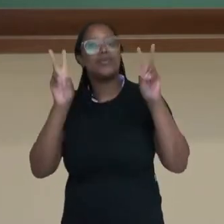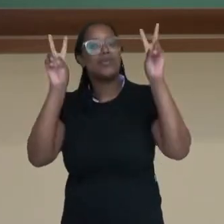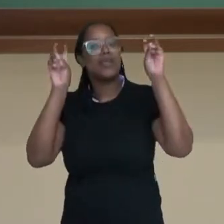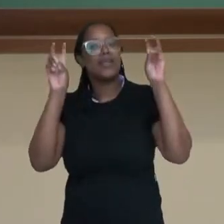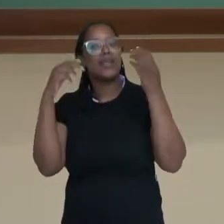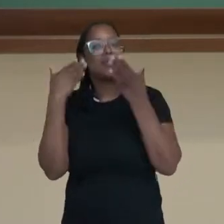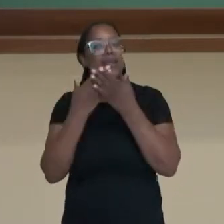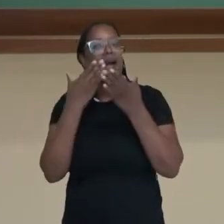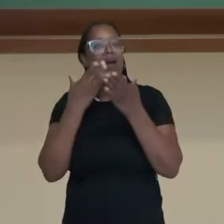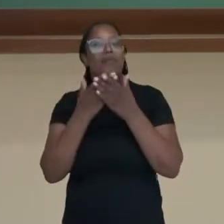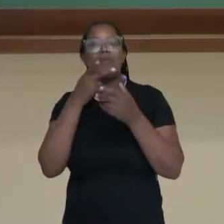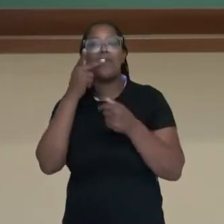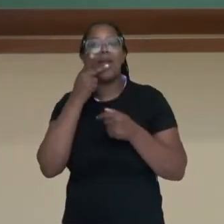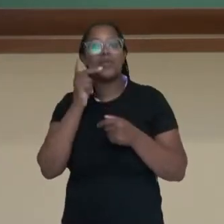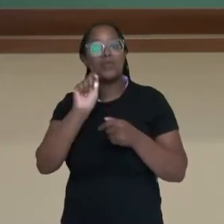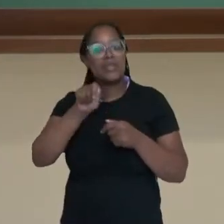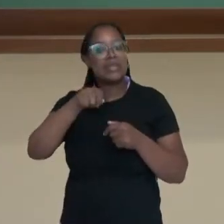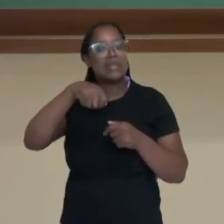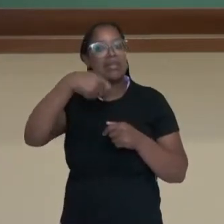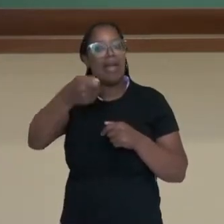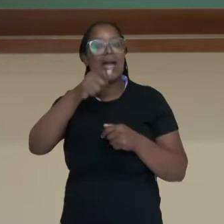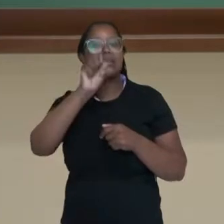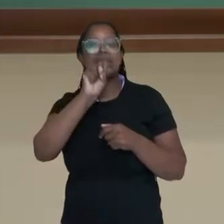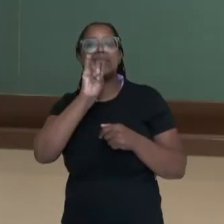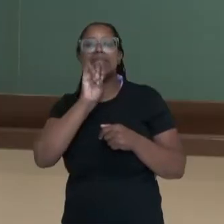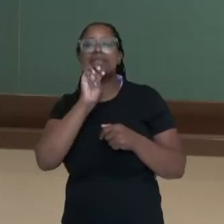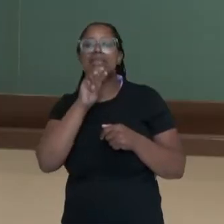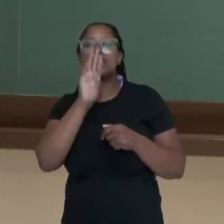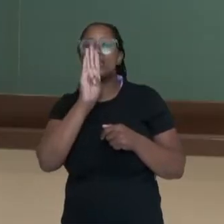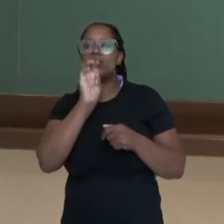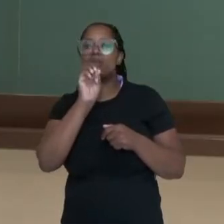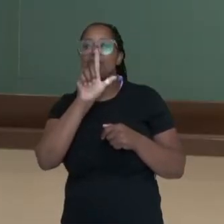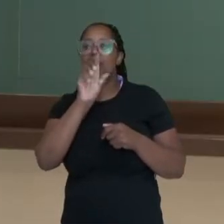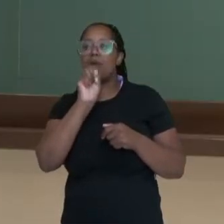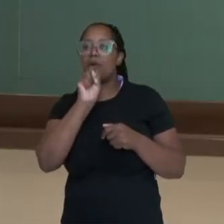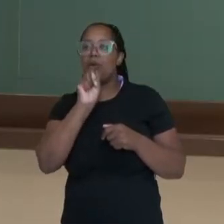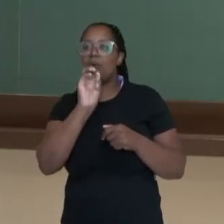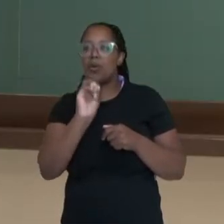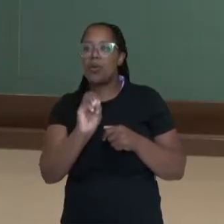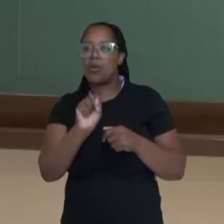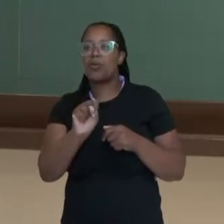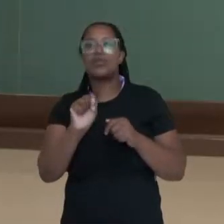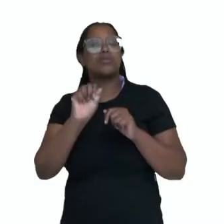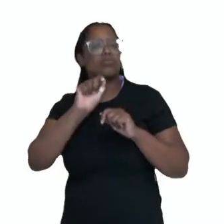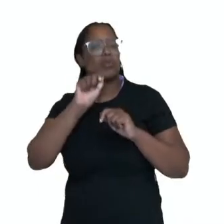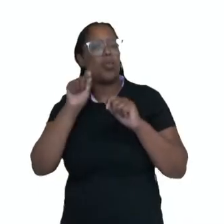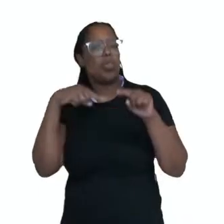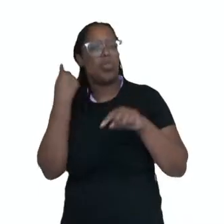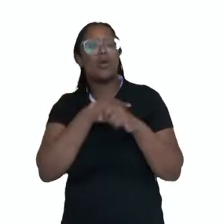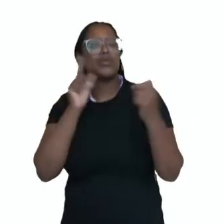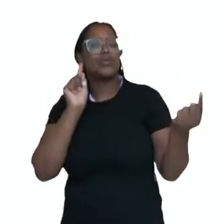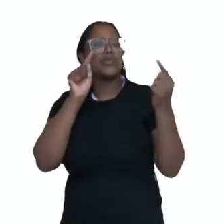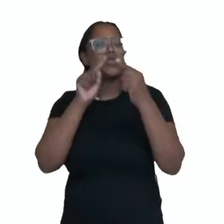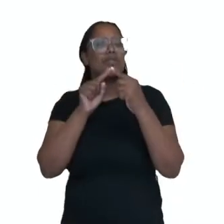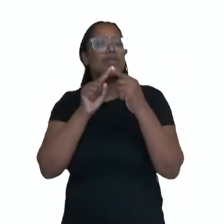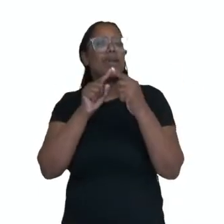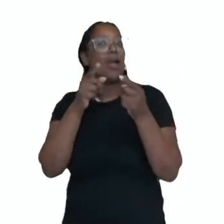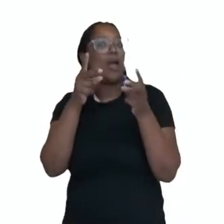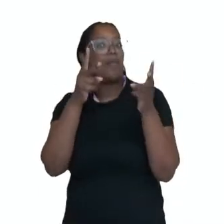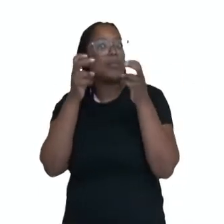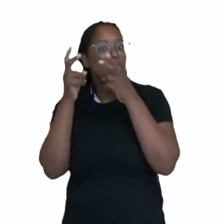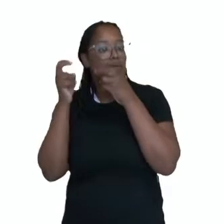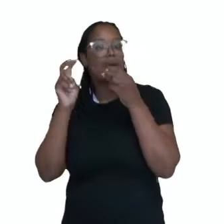sobre símbolos. Então, vamos lá. Nossos objetivos são reconhecer o significado e